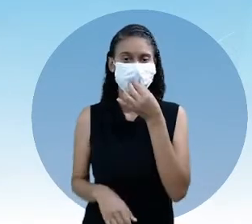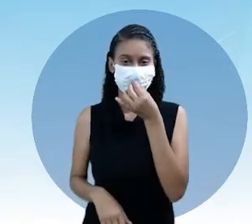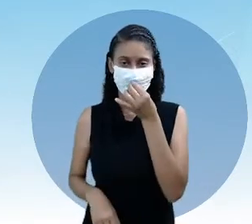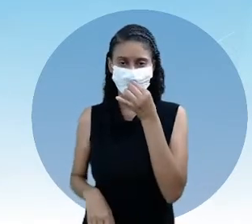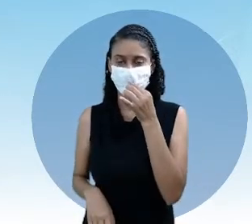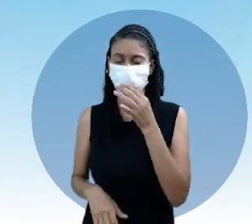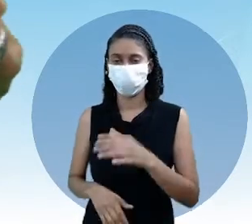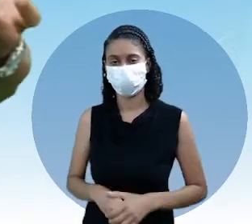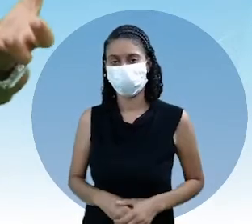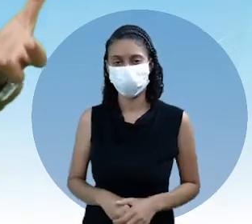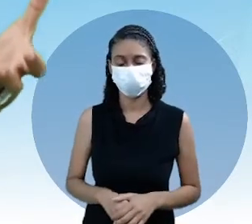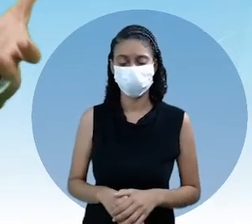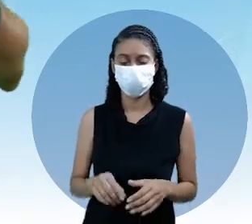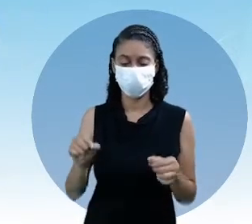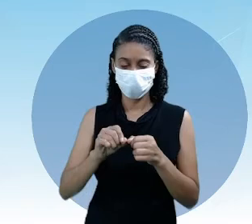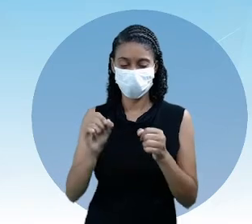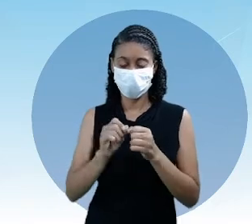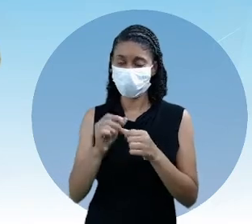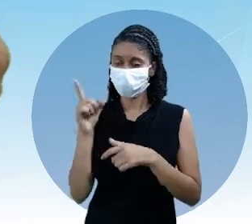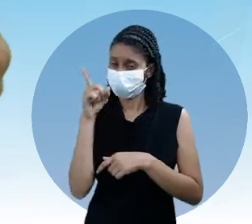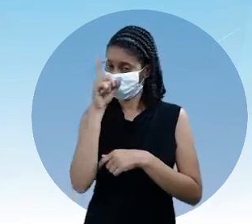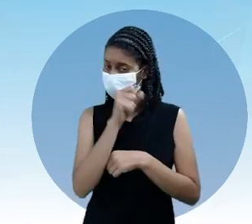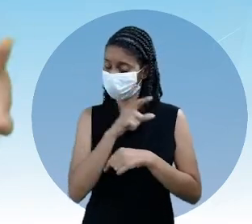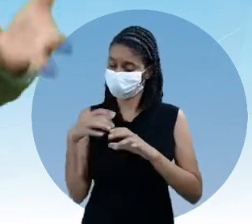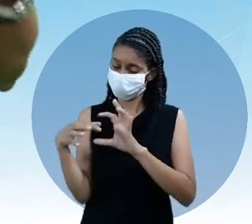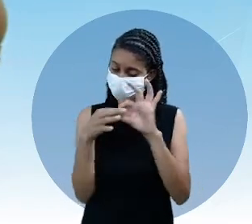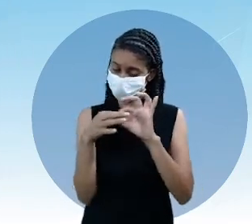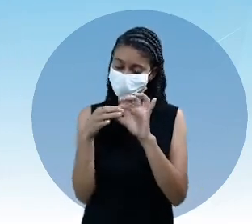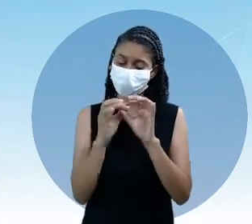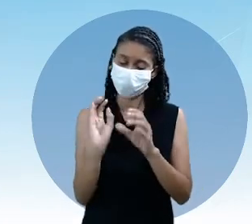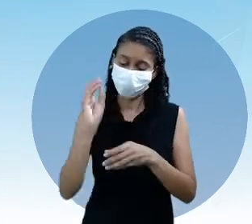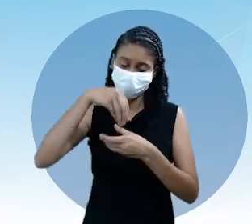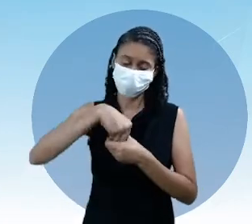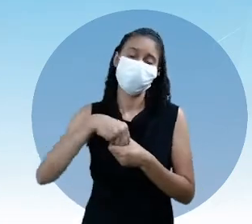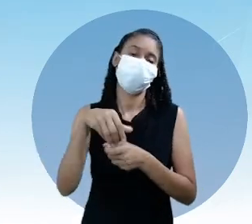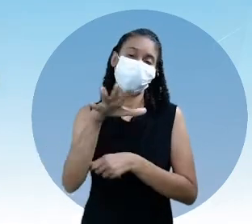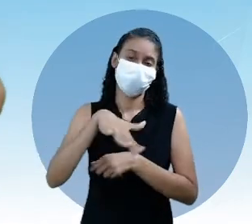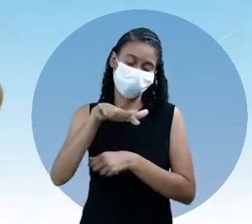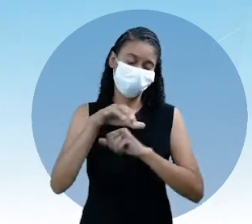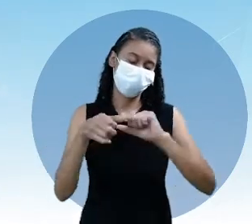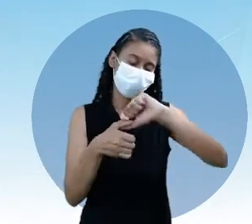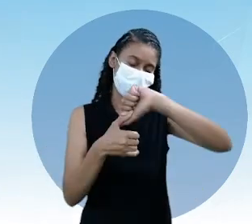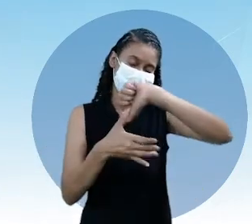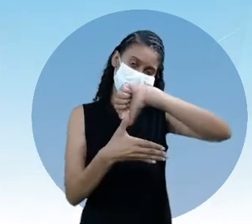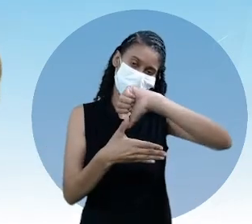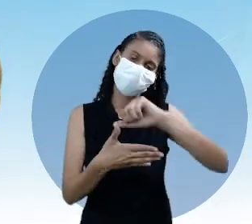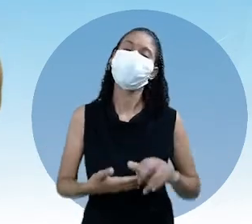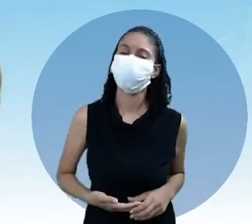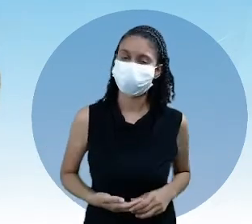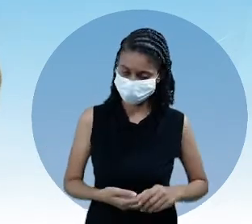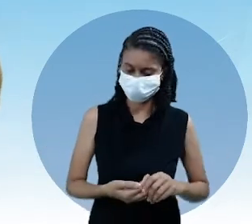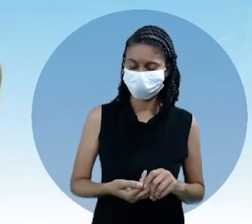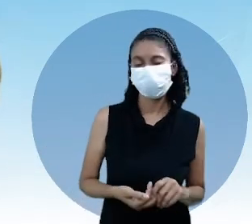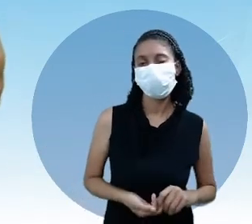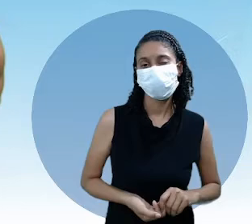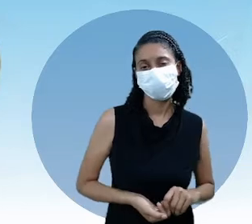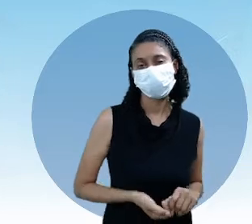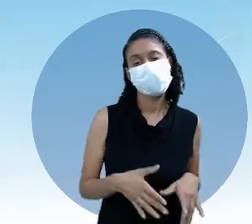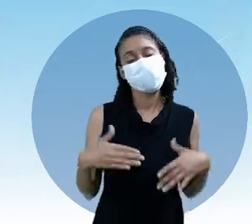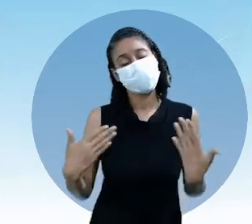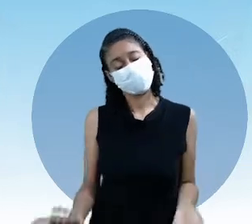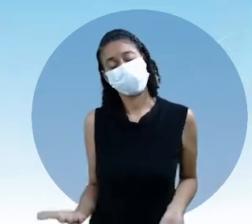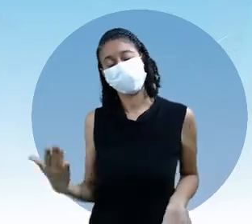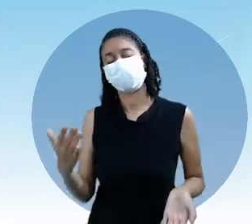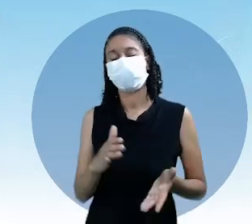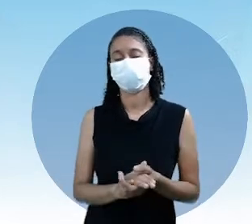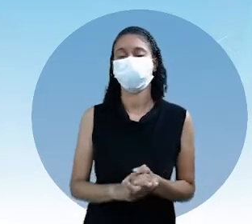dificultar processos, né, de unidade e projetos de unidade, né, dessas regiões nesse continente. Bem, e